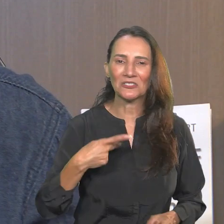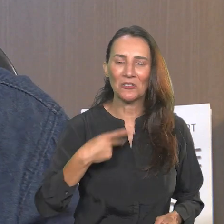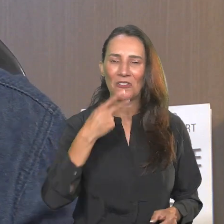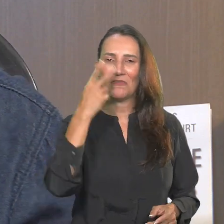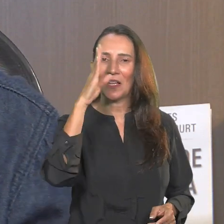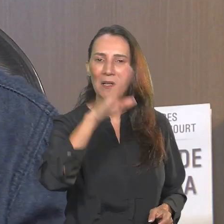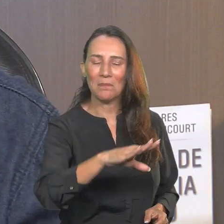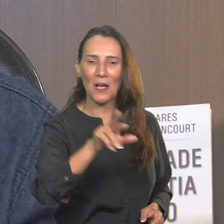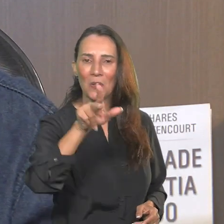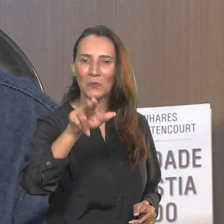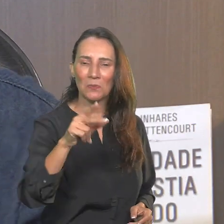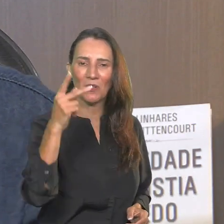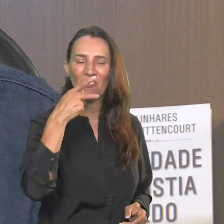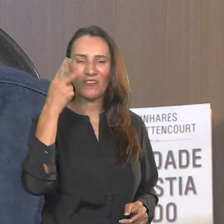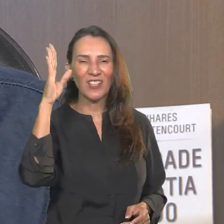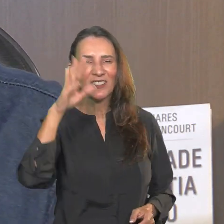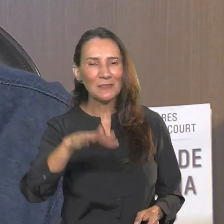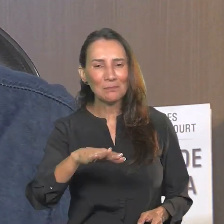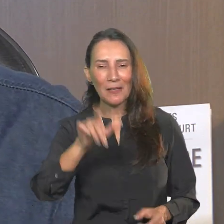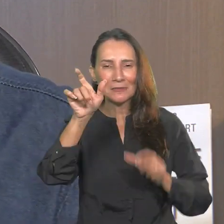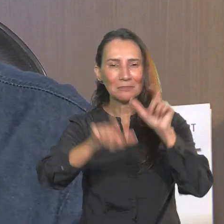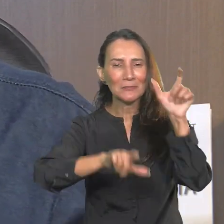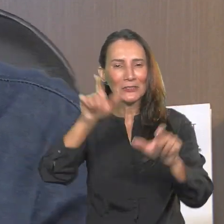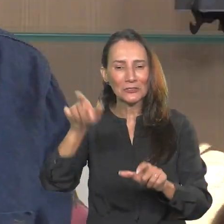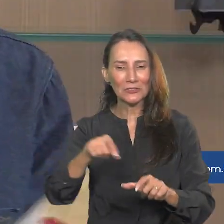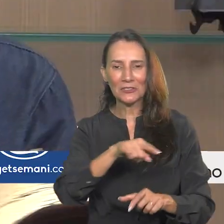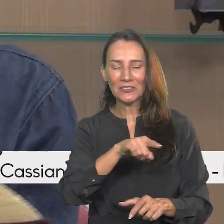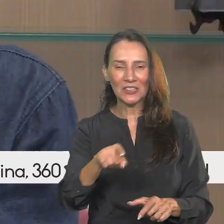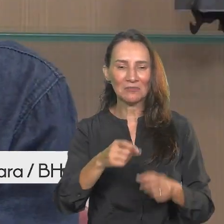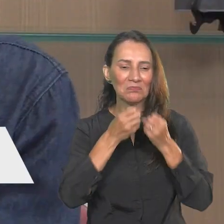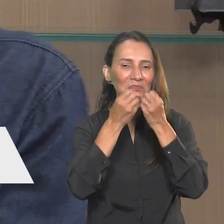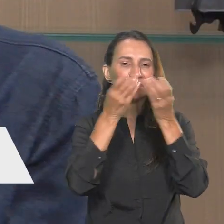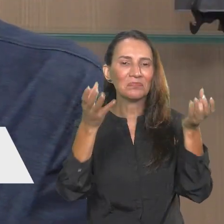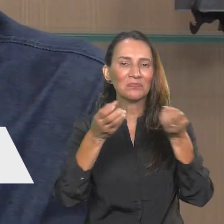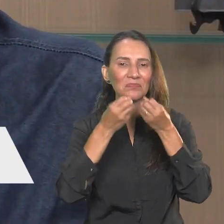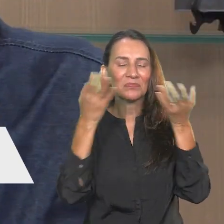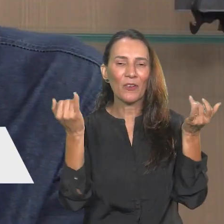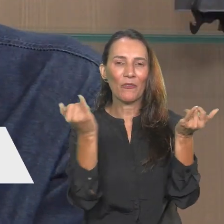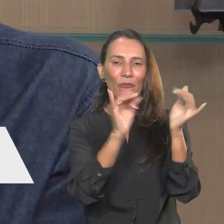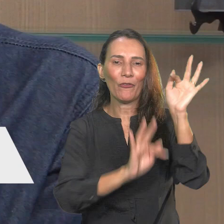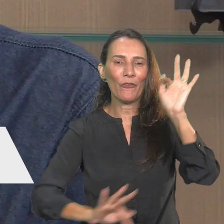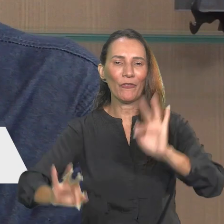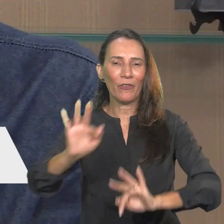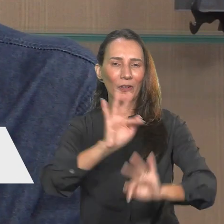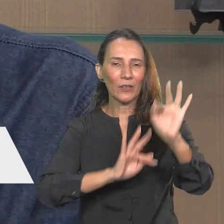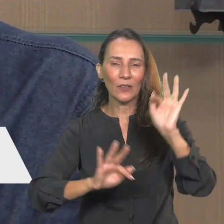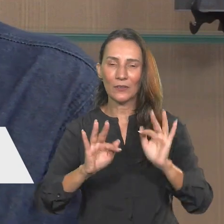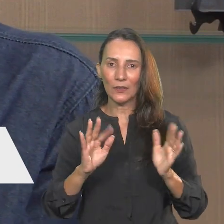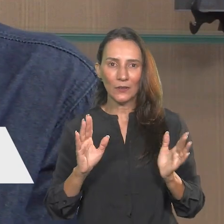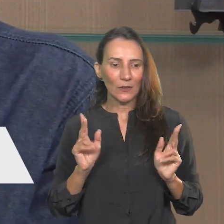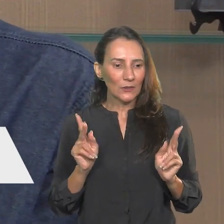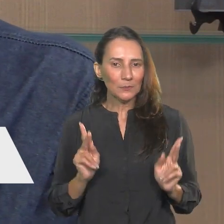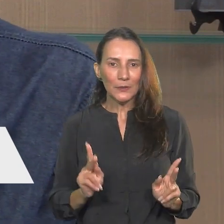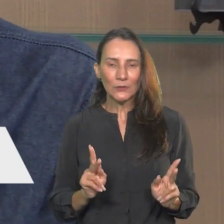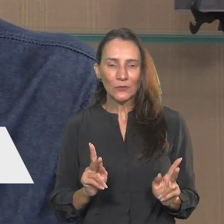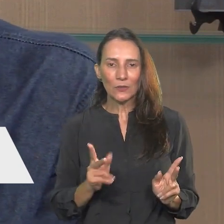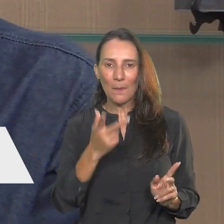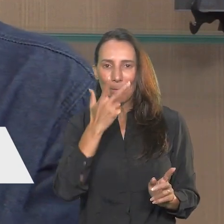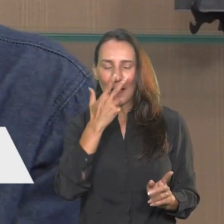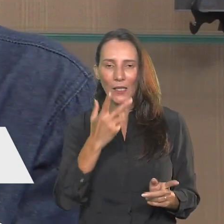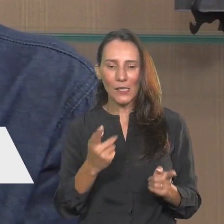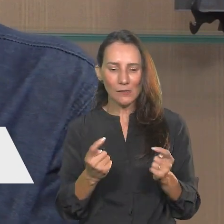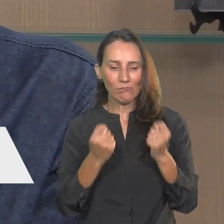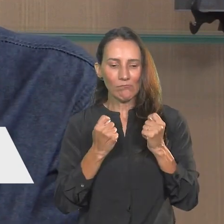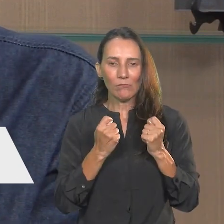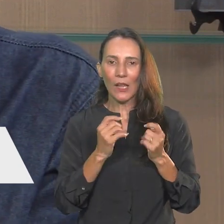convicção de nada. Caluniadores, sem domínio de si. Olha, as pessoas não têm domínio de si. Olha no